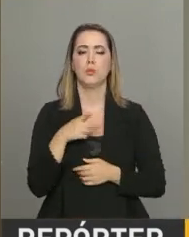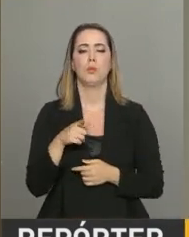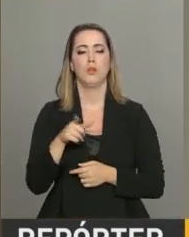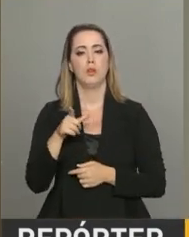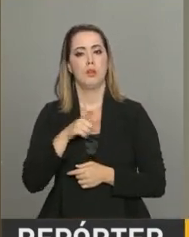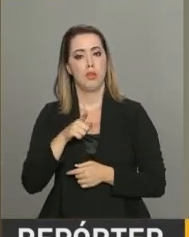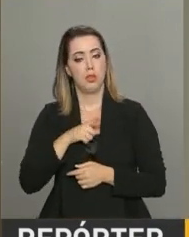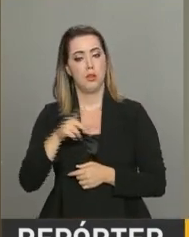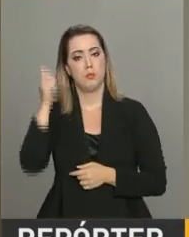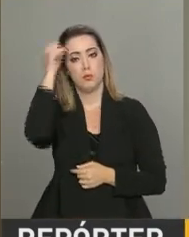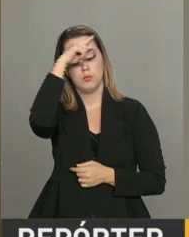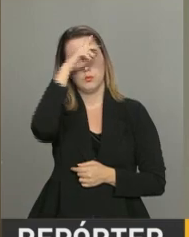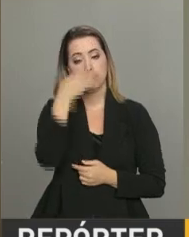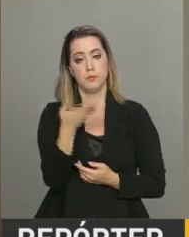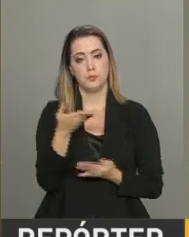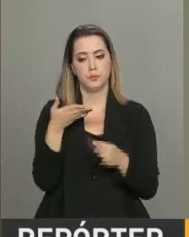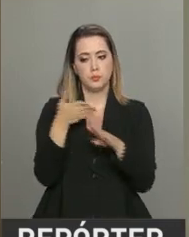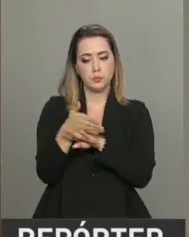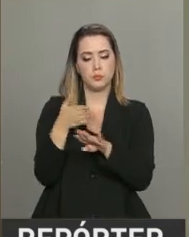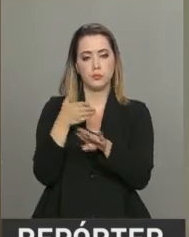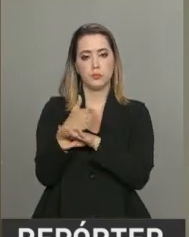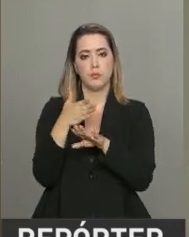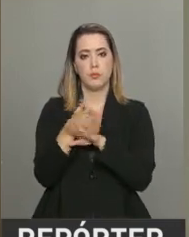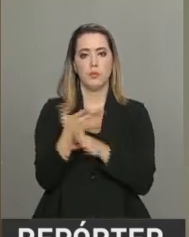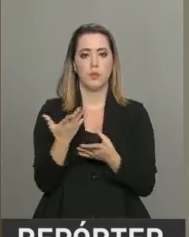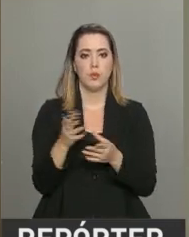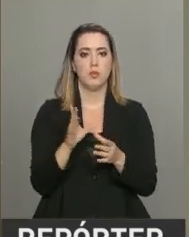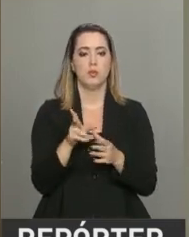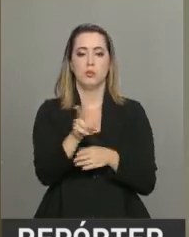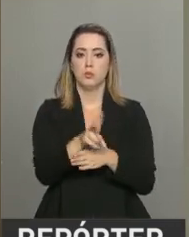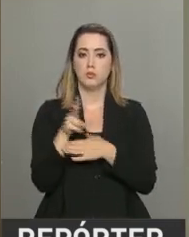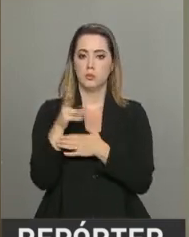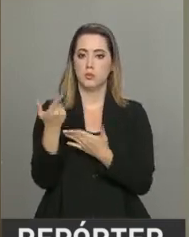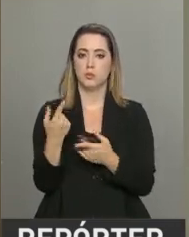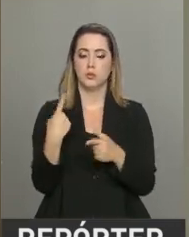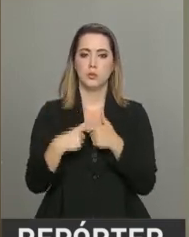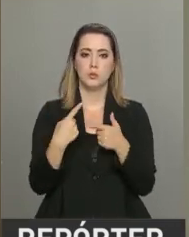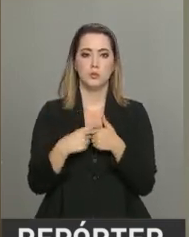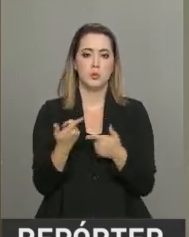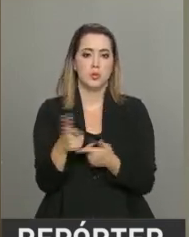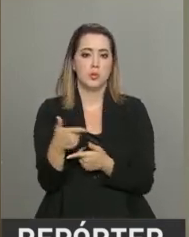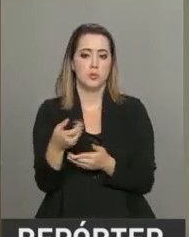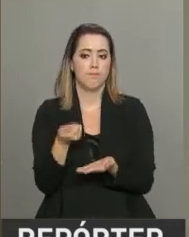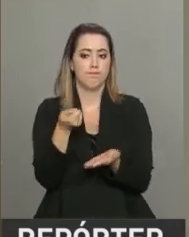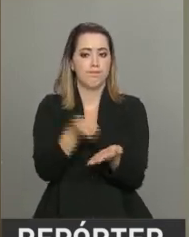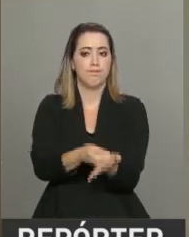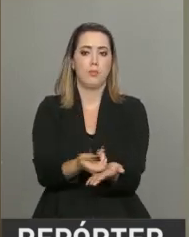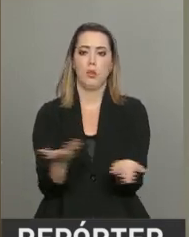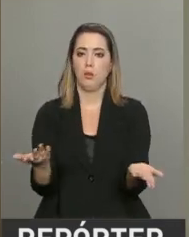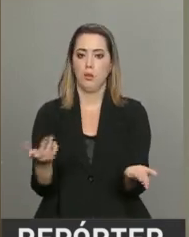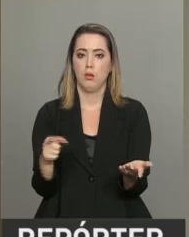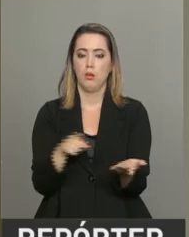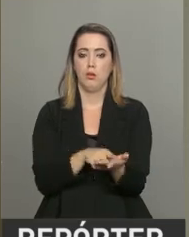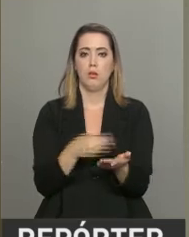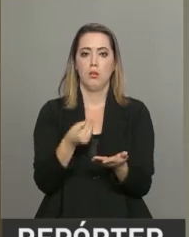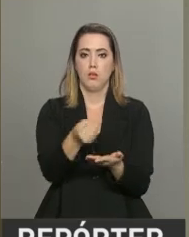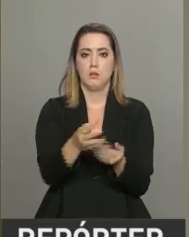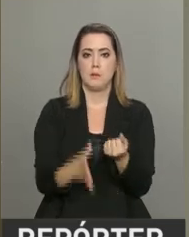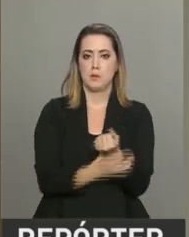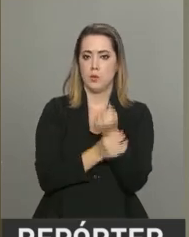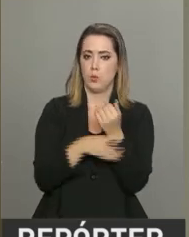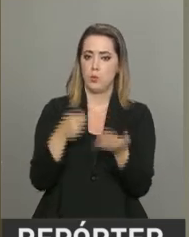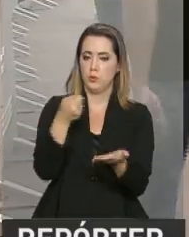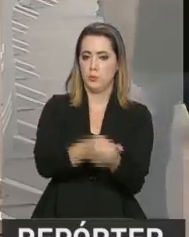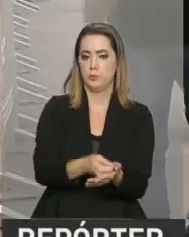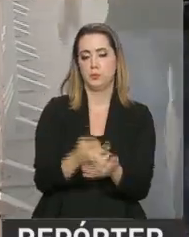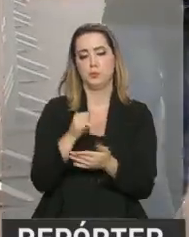crédito consignado aquele descontado em folha porque eles não conseguem dar garantias de pagamento da dívida em caso de perda